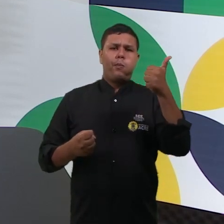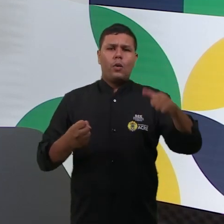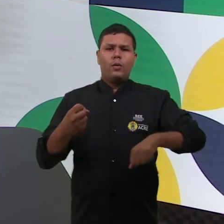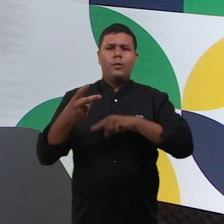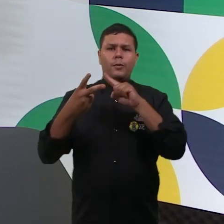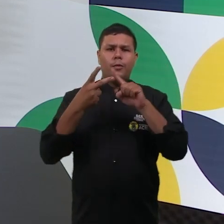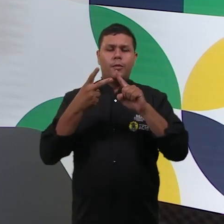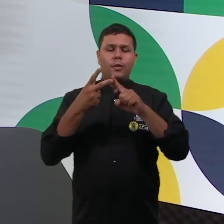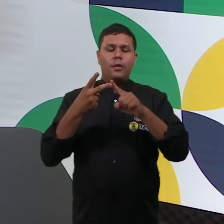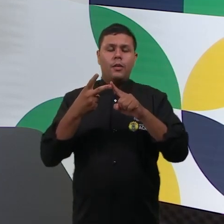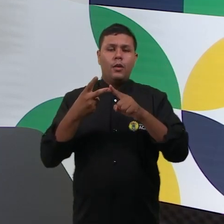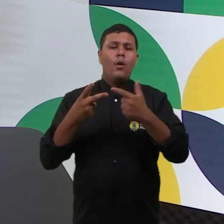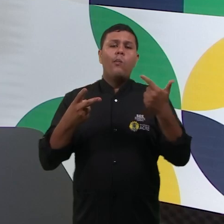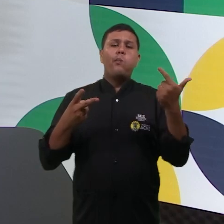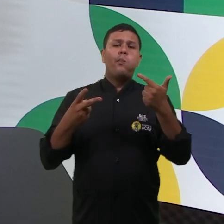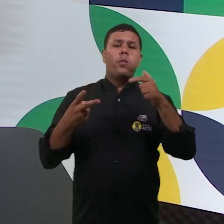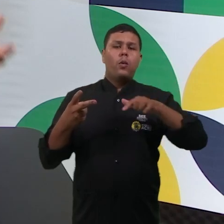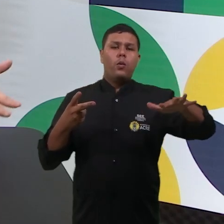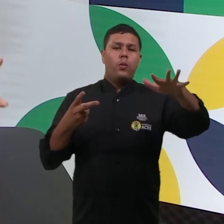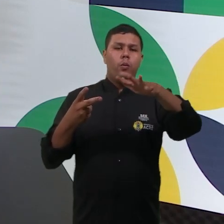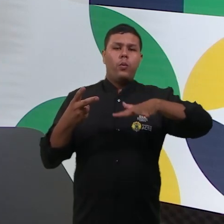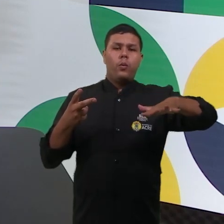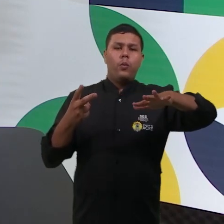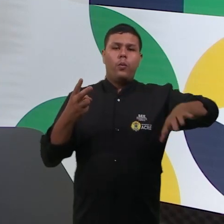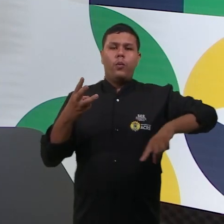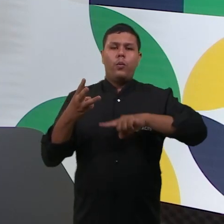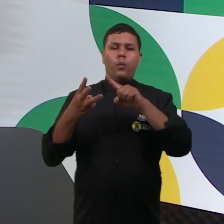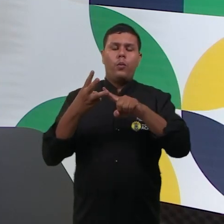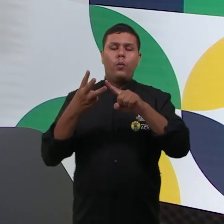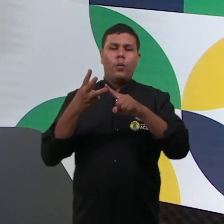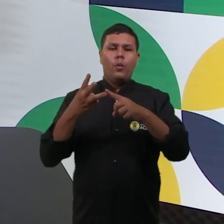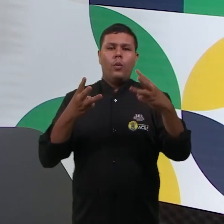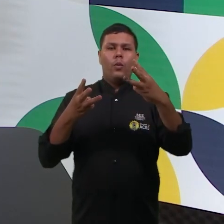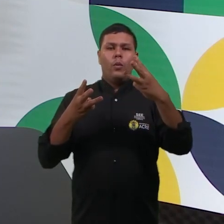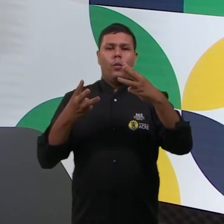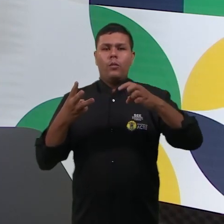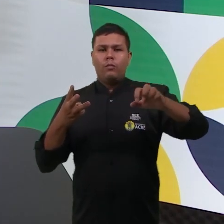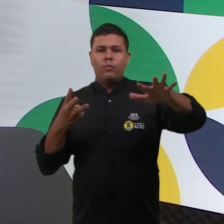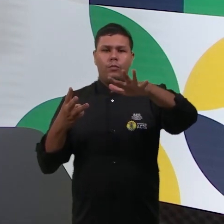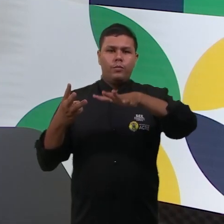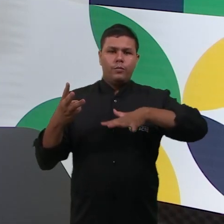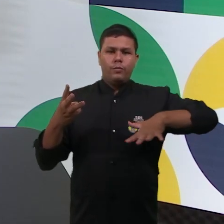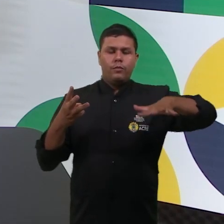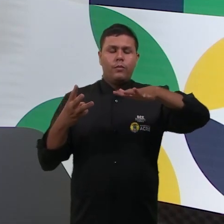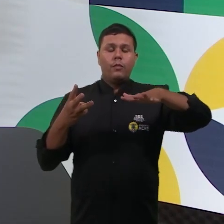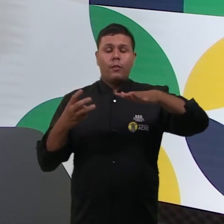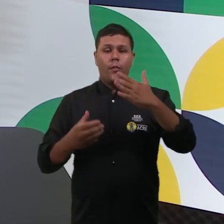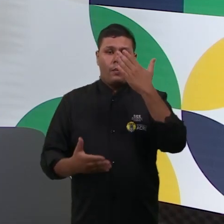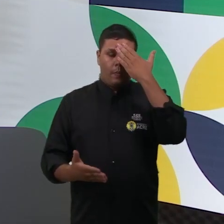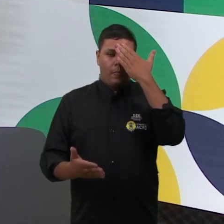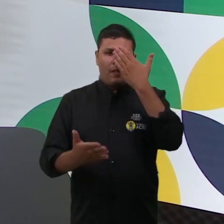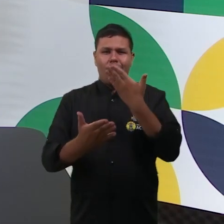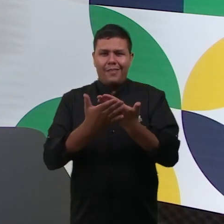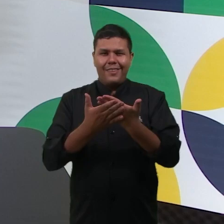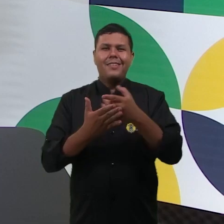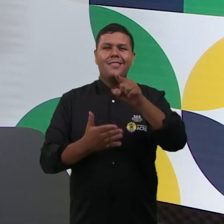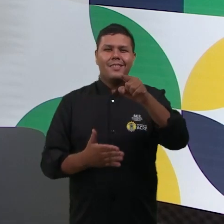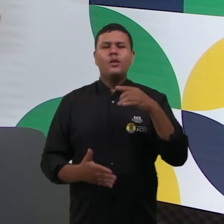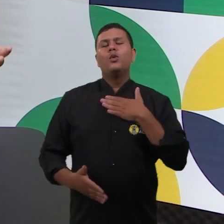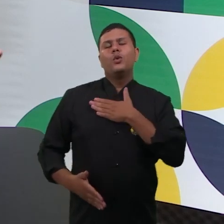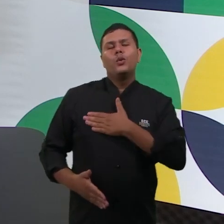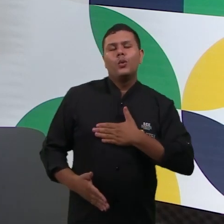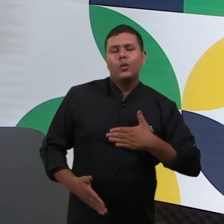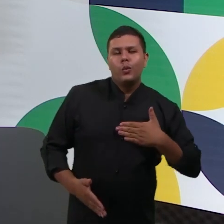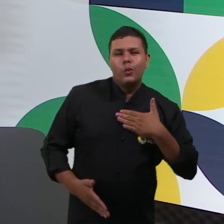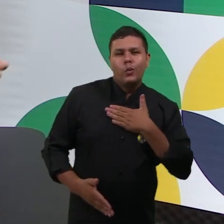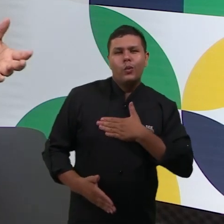setor secundário, e nós vamos chegar, por último, até o setor terciário. Eu acredito que vocês vão gostar muito dessa viagem